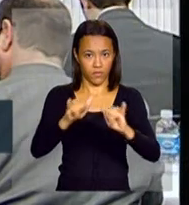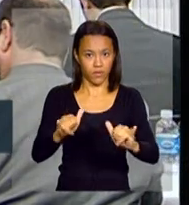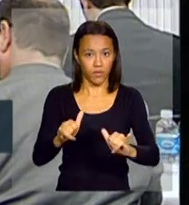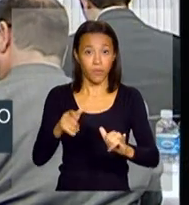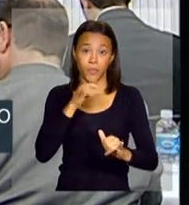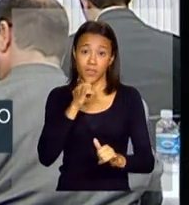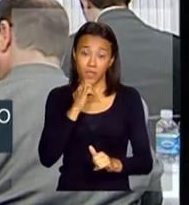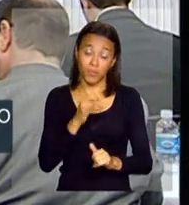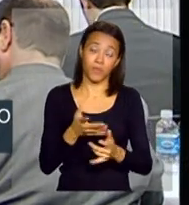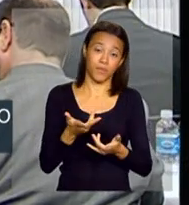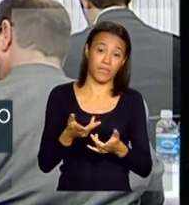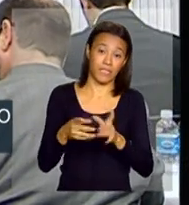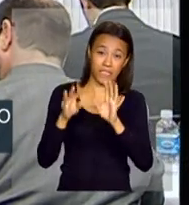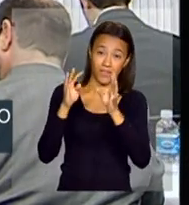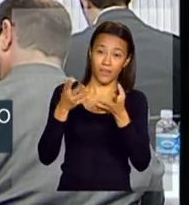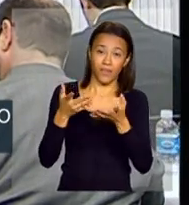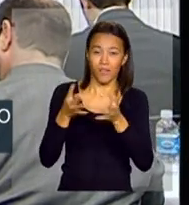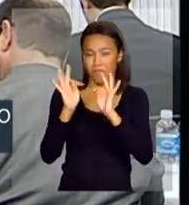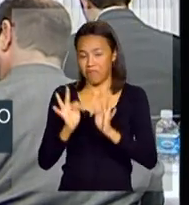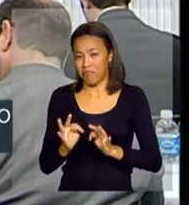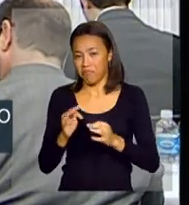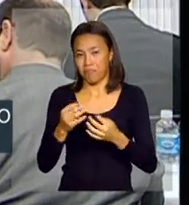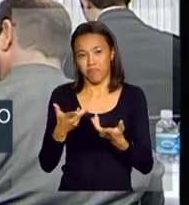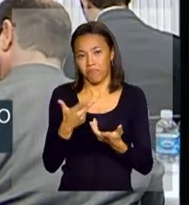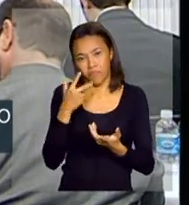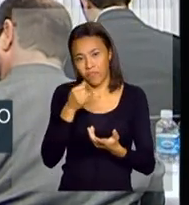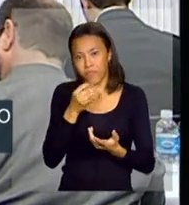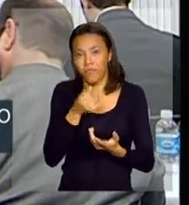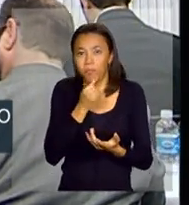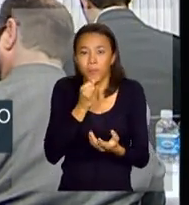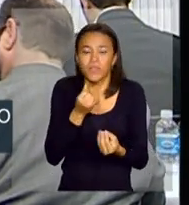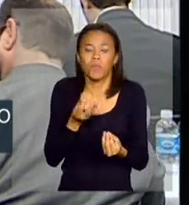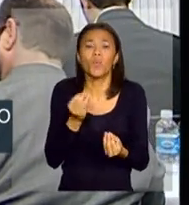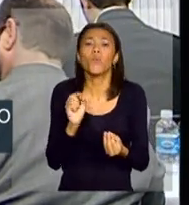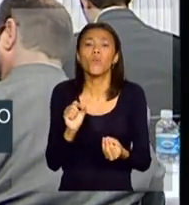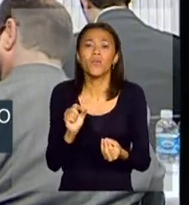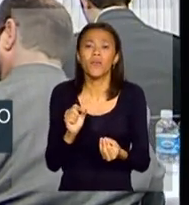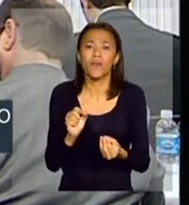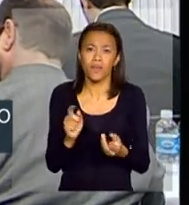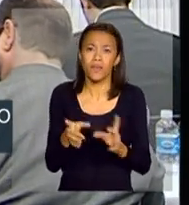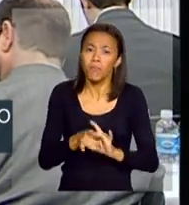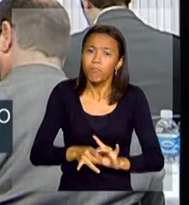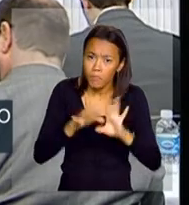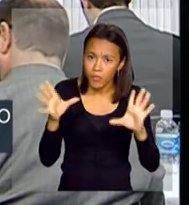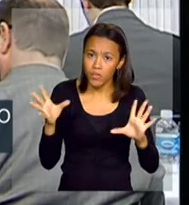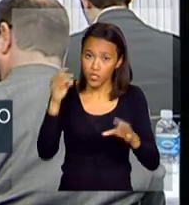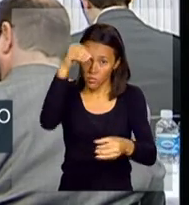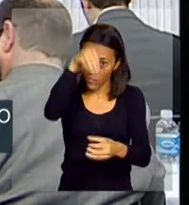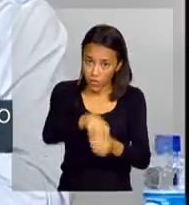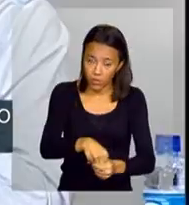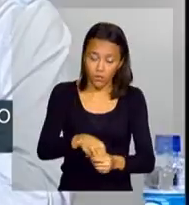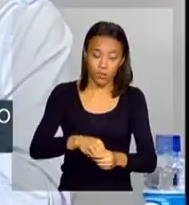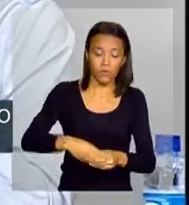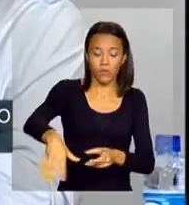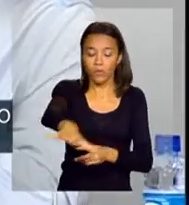Feliz Natal, de Cláudia, etc., por exemplo, o que é a supressão autorizada dentro de uma